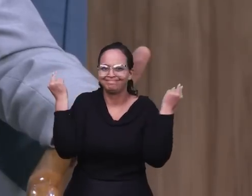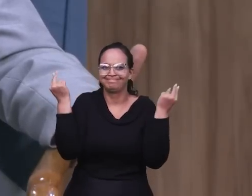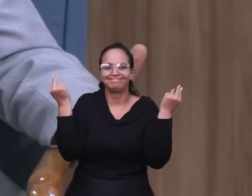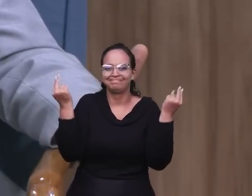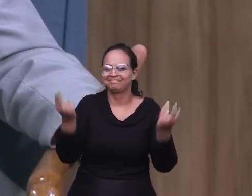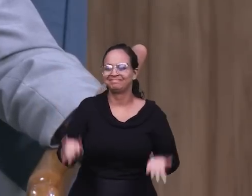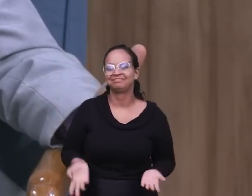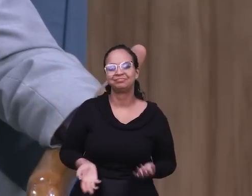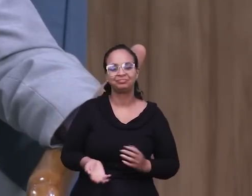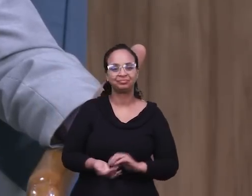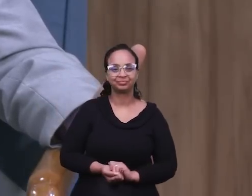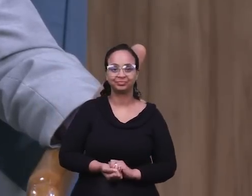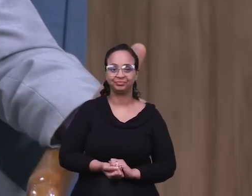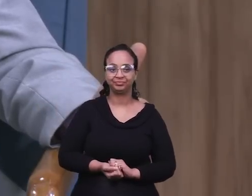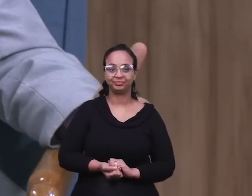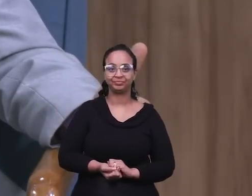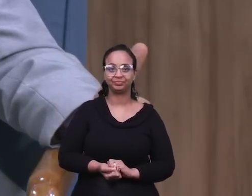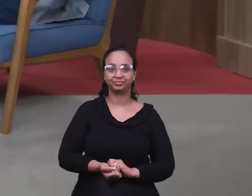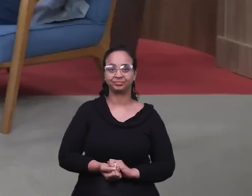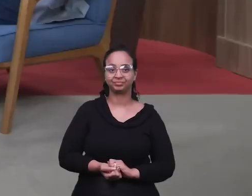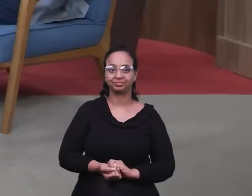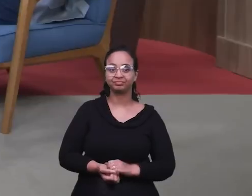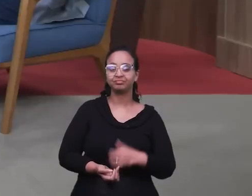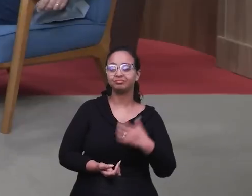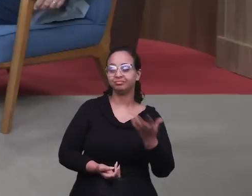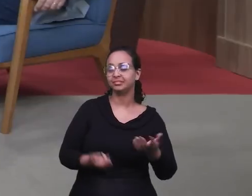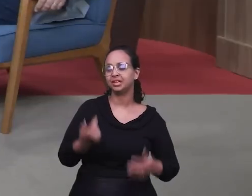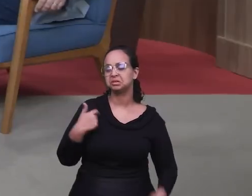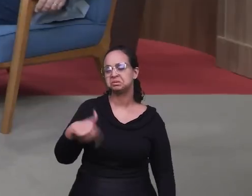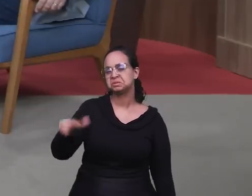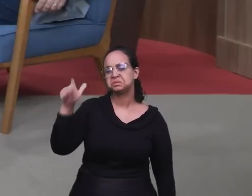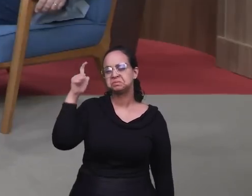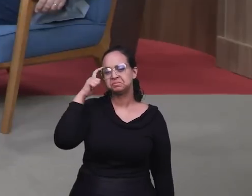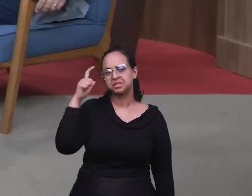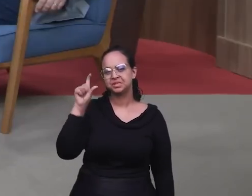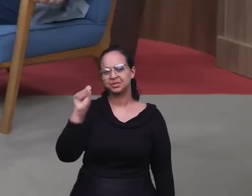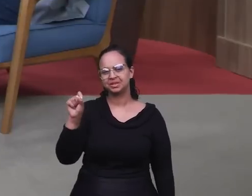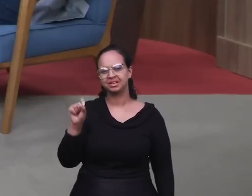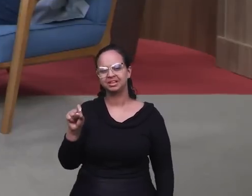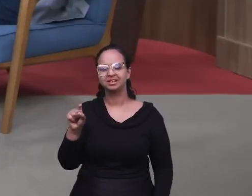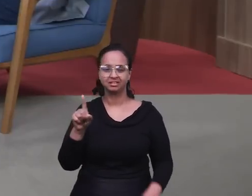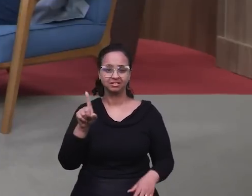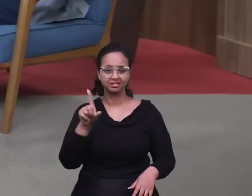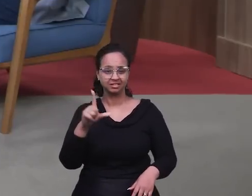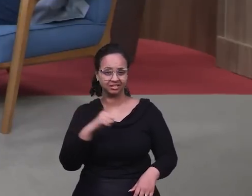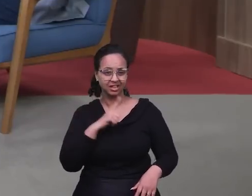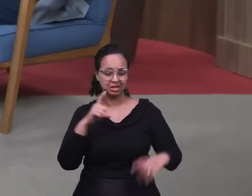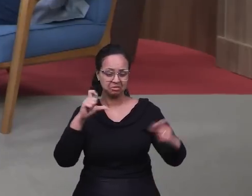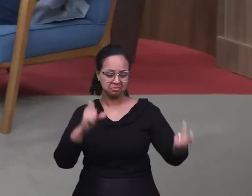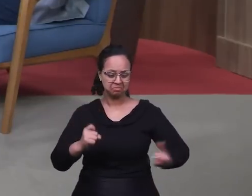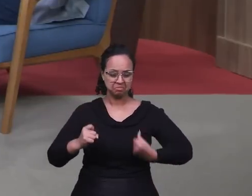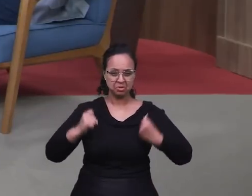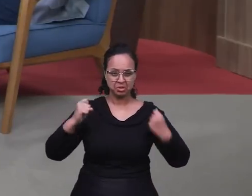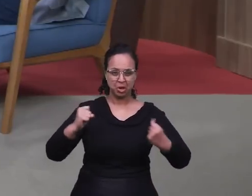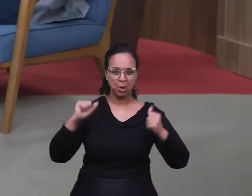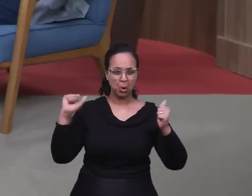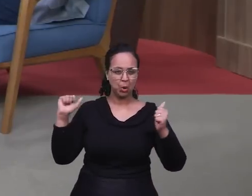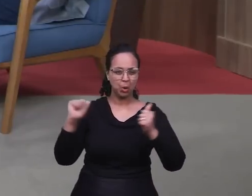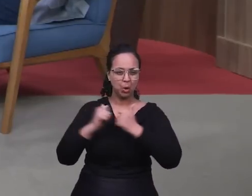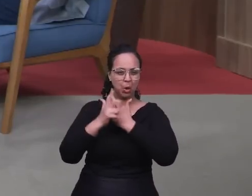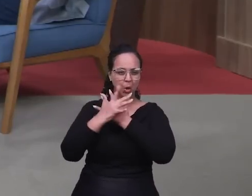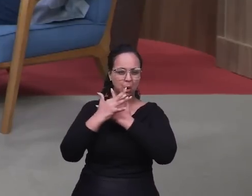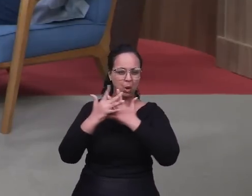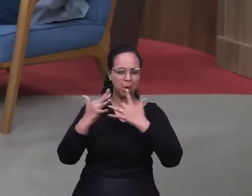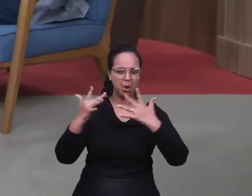sequer imaginá-la. E isso nos leva a pensar que, apesar dessa glória e desse poder,